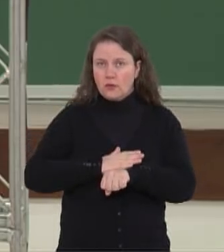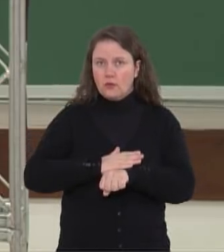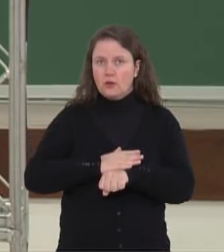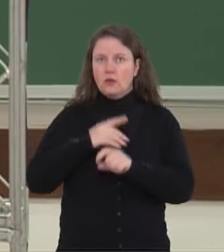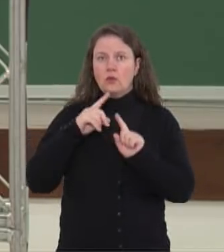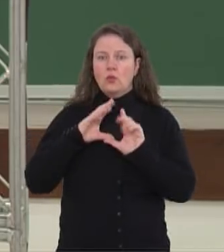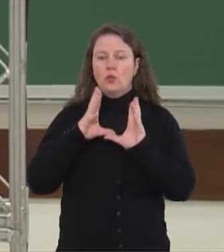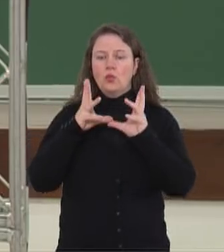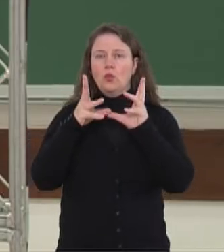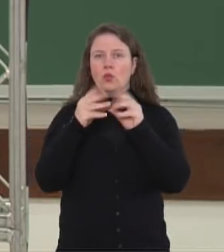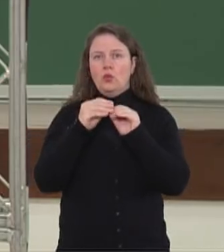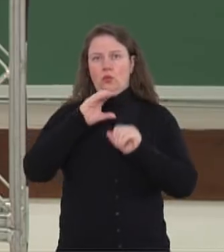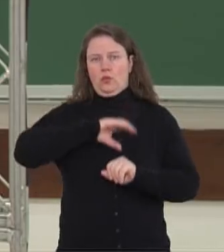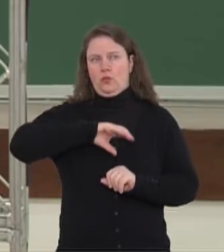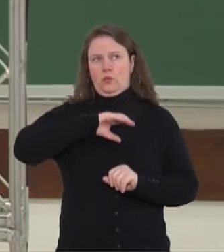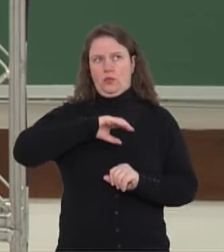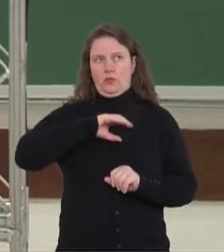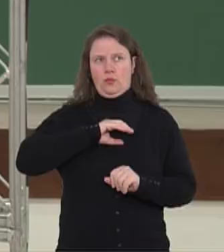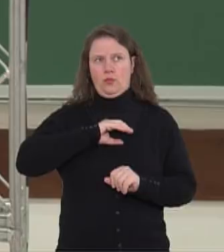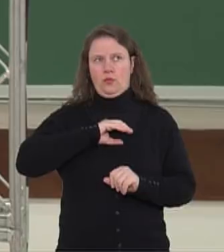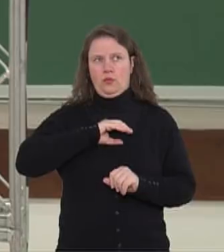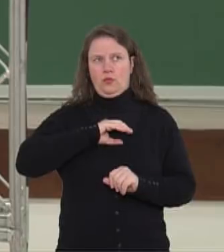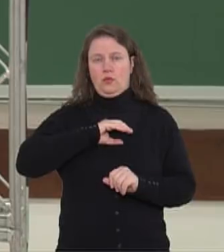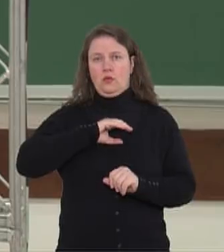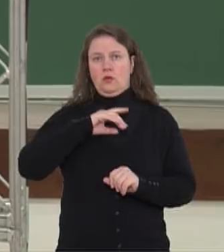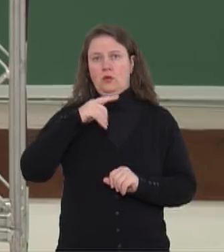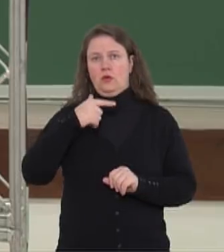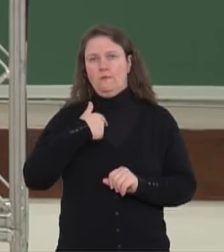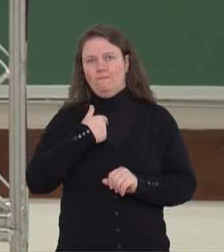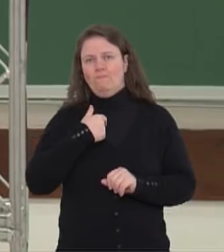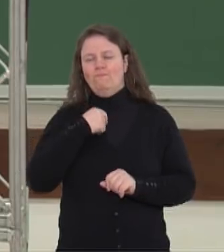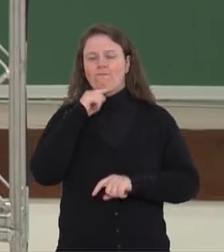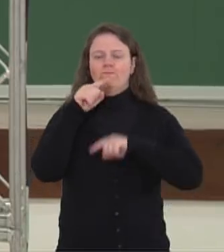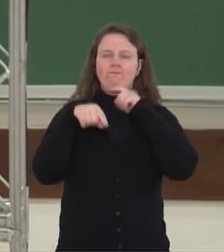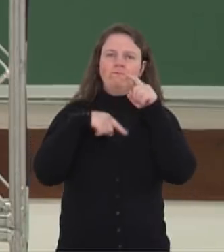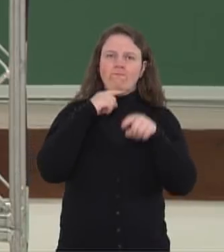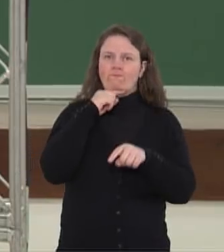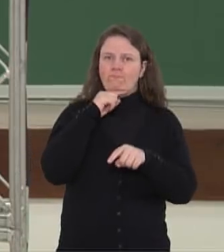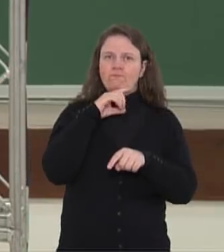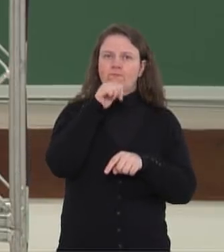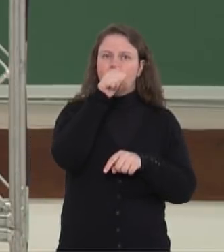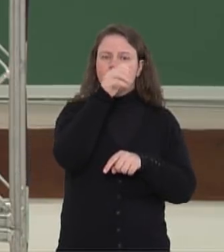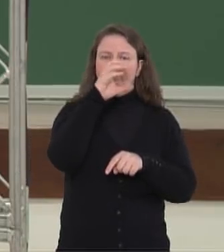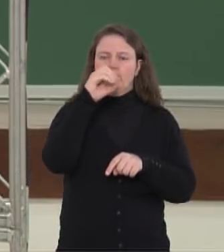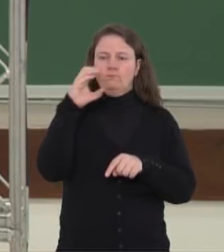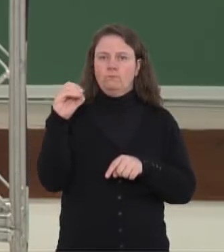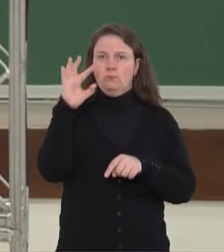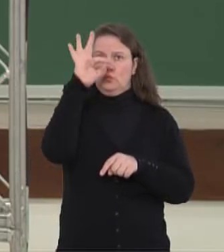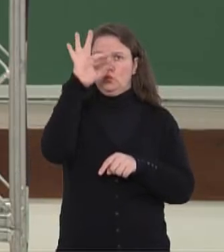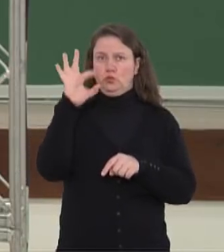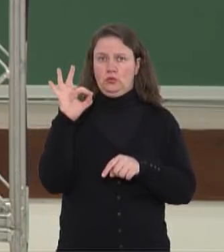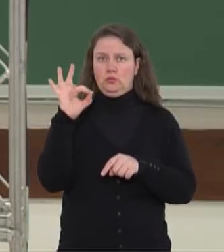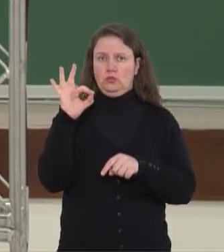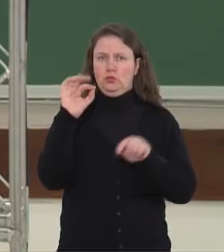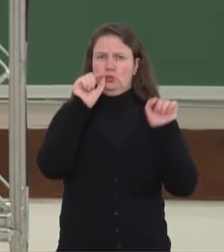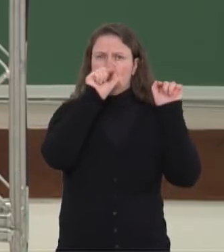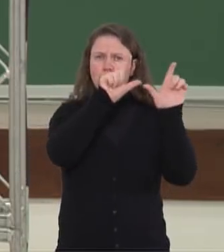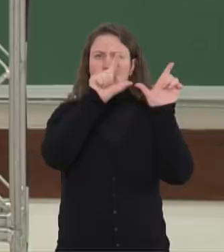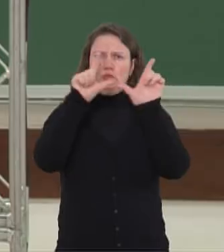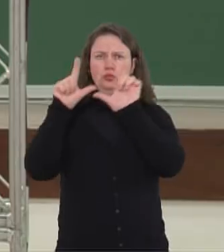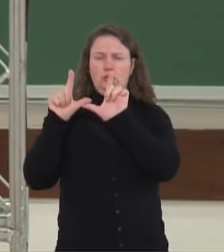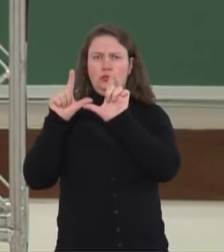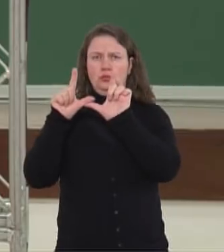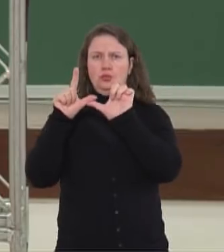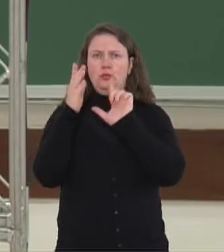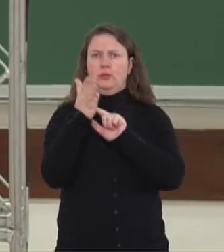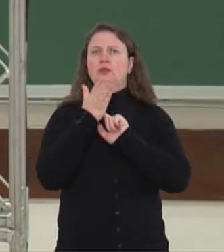todo em português, mesmo eu não compreendendo 100% do que a tirinha estava dizendo?